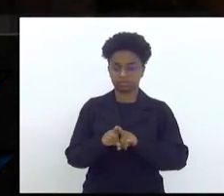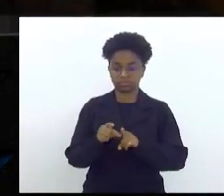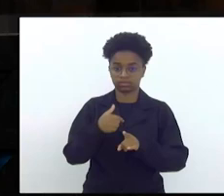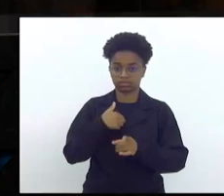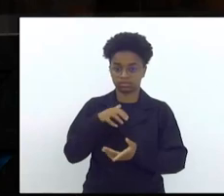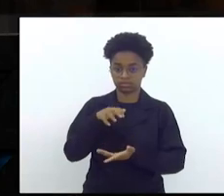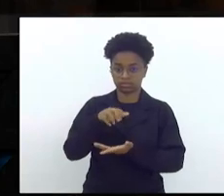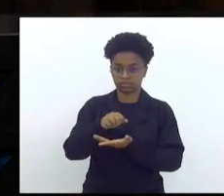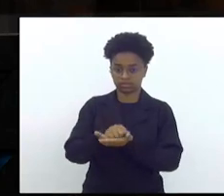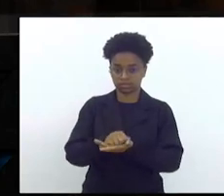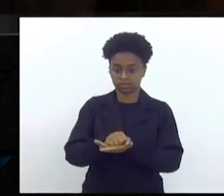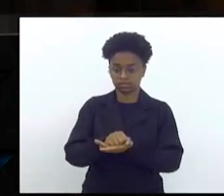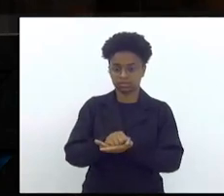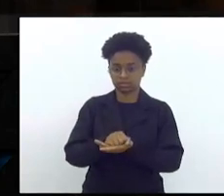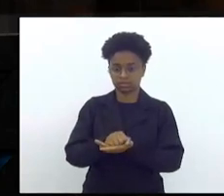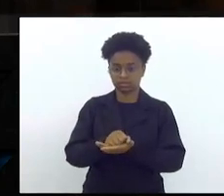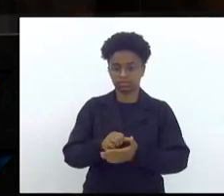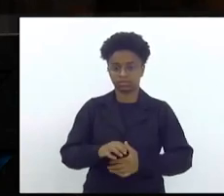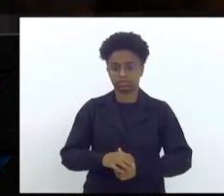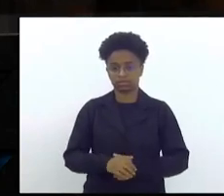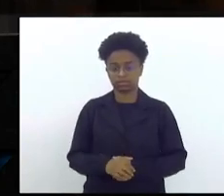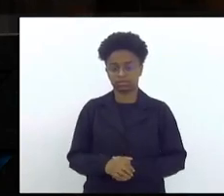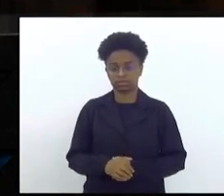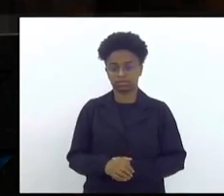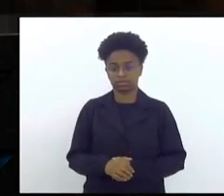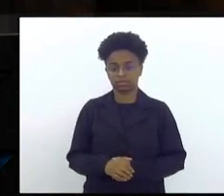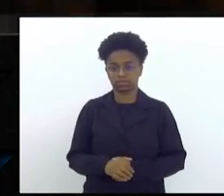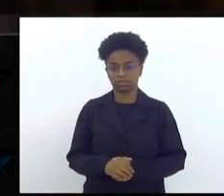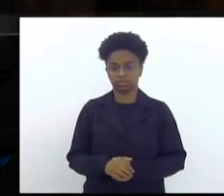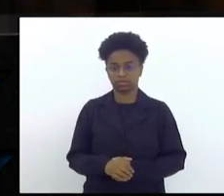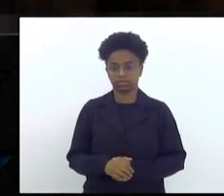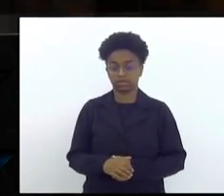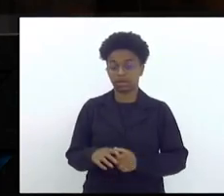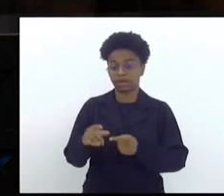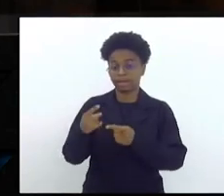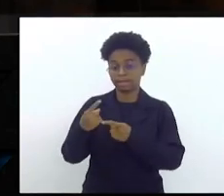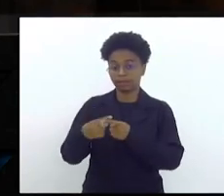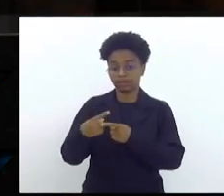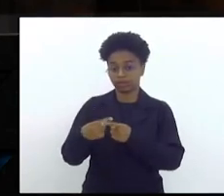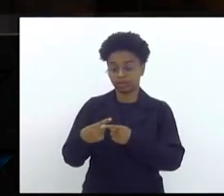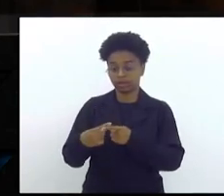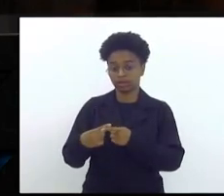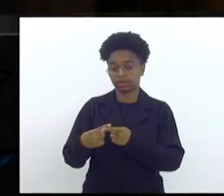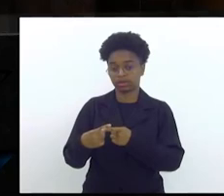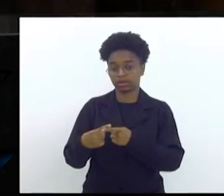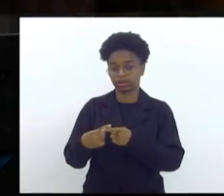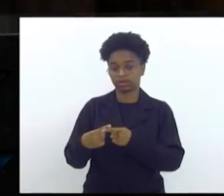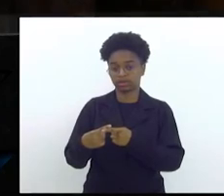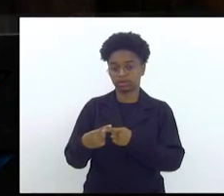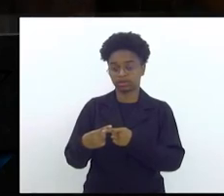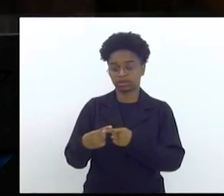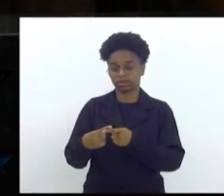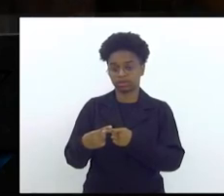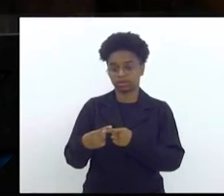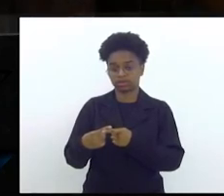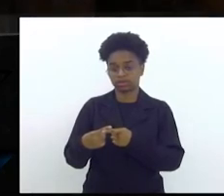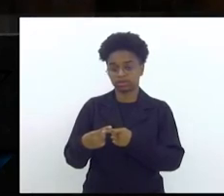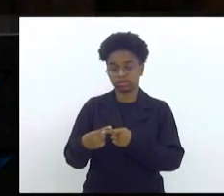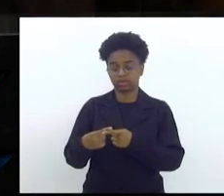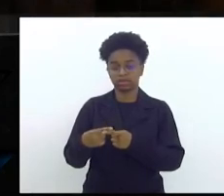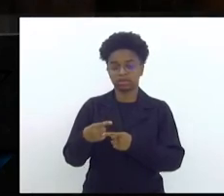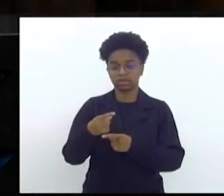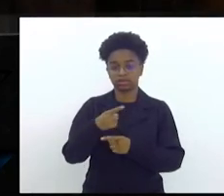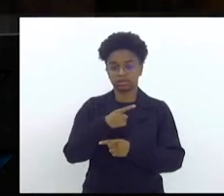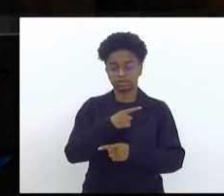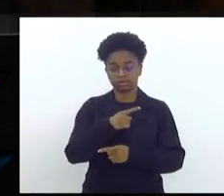estou voltando a fazer porque foi um aceno objetivo